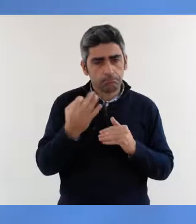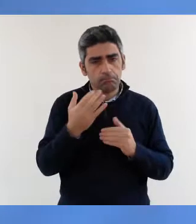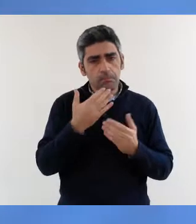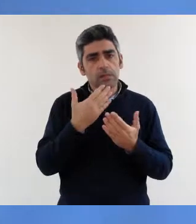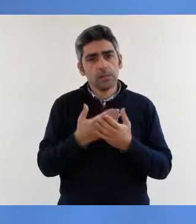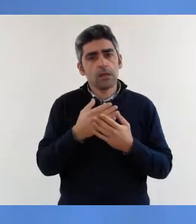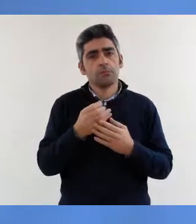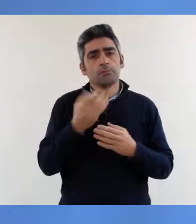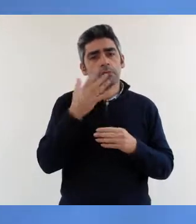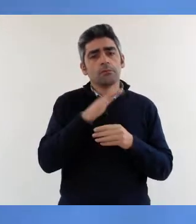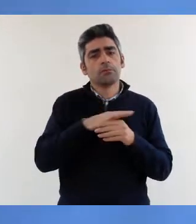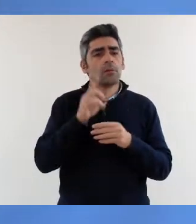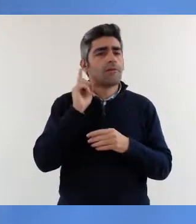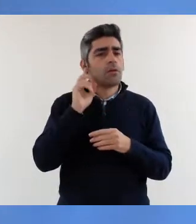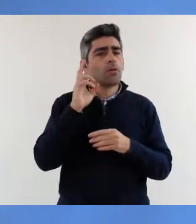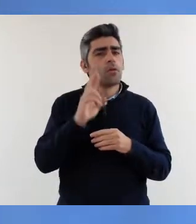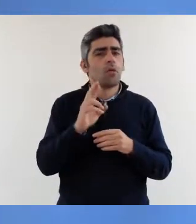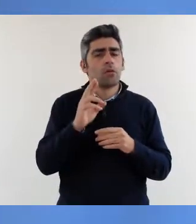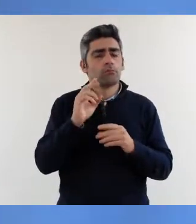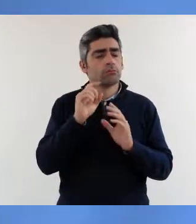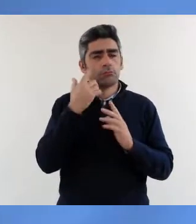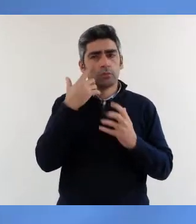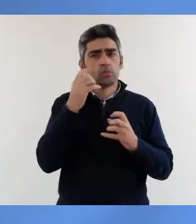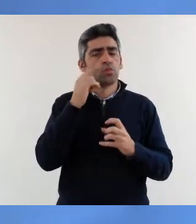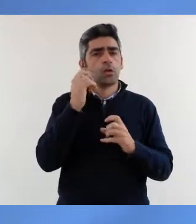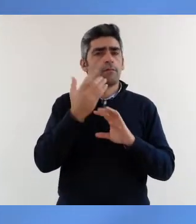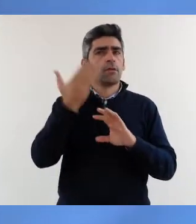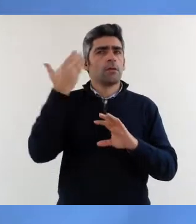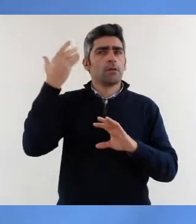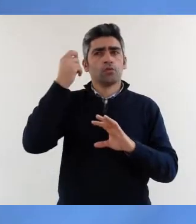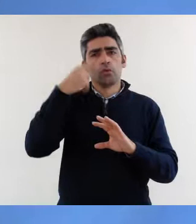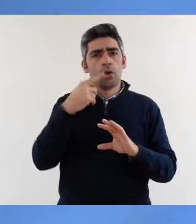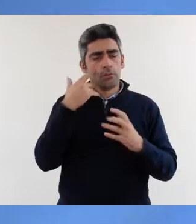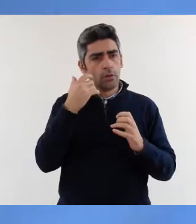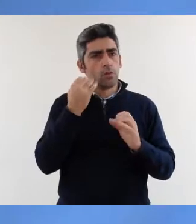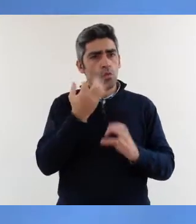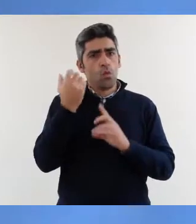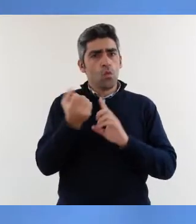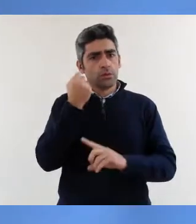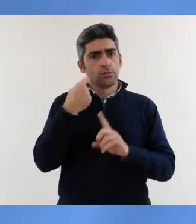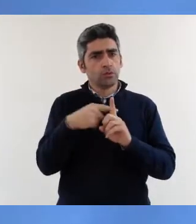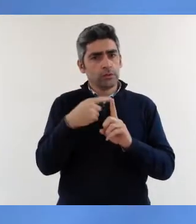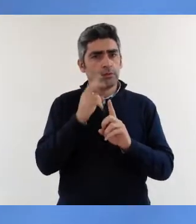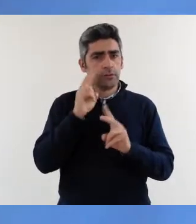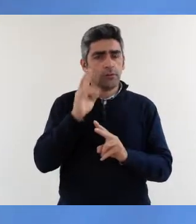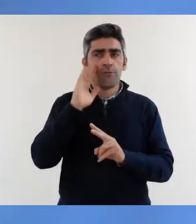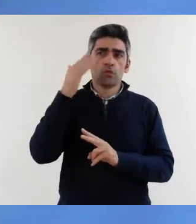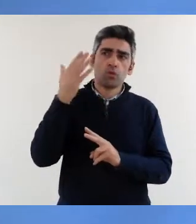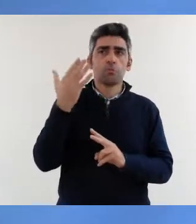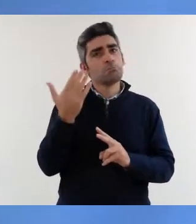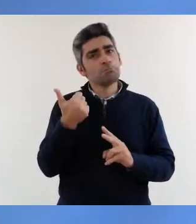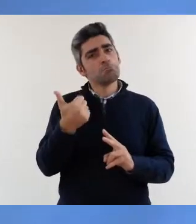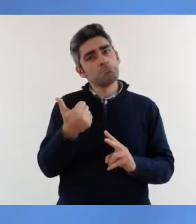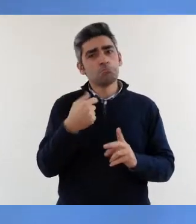mantida atingindo num primeiro domínio valor sem precedentes na nossa história recente teremos